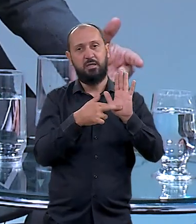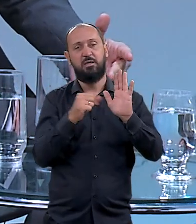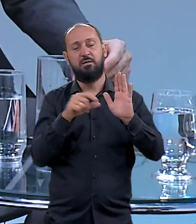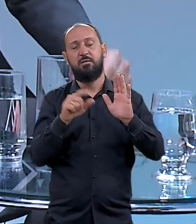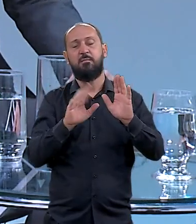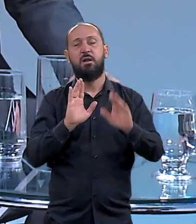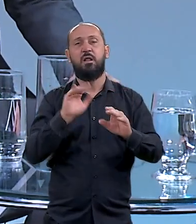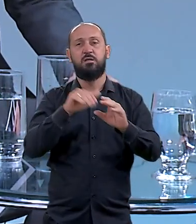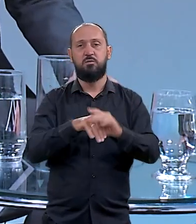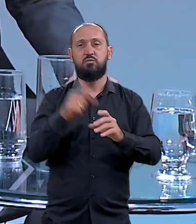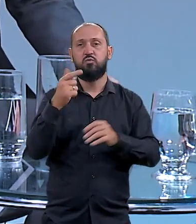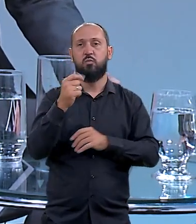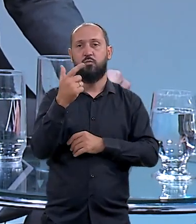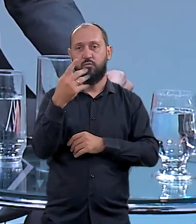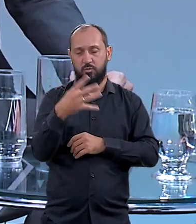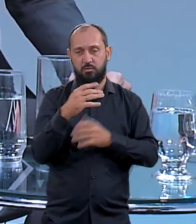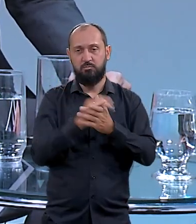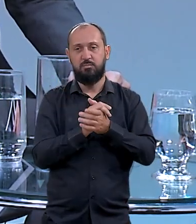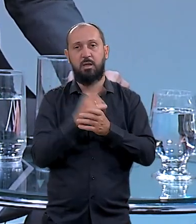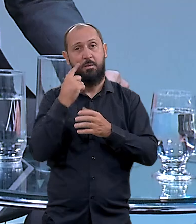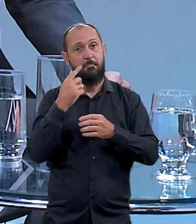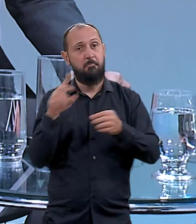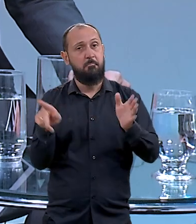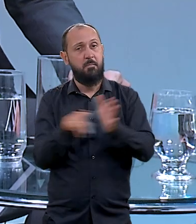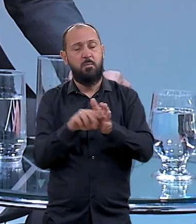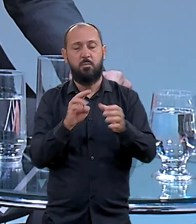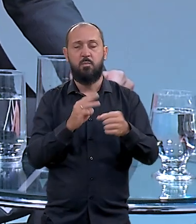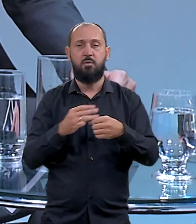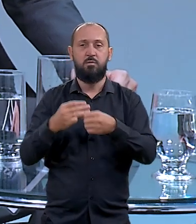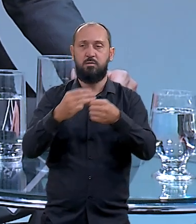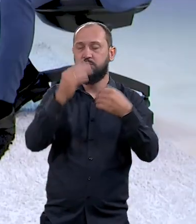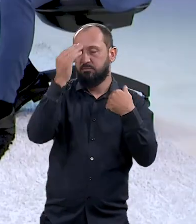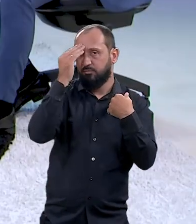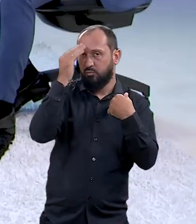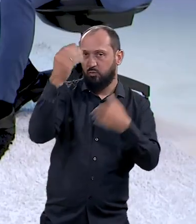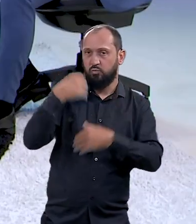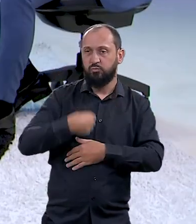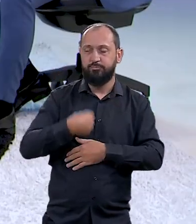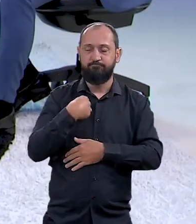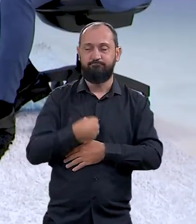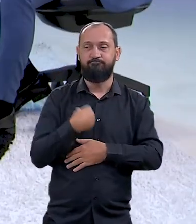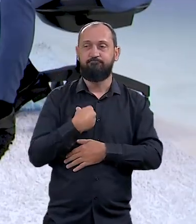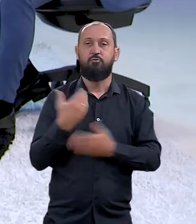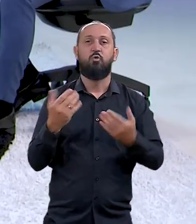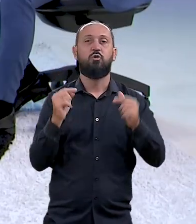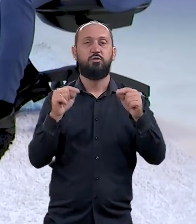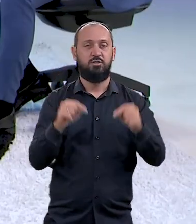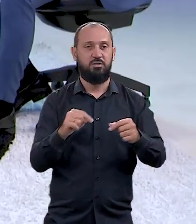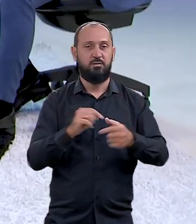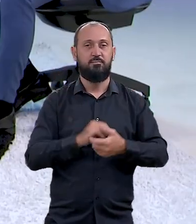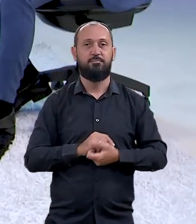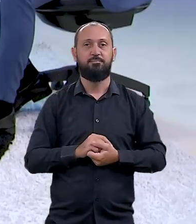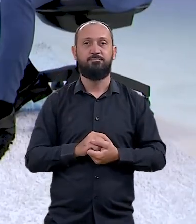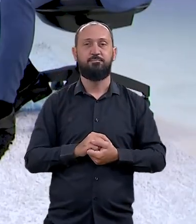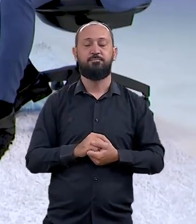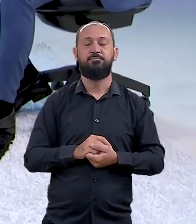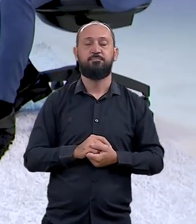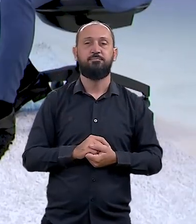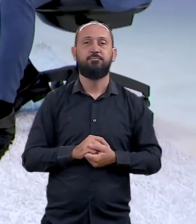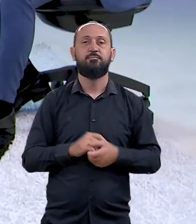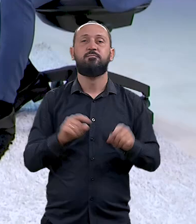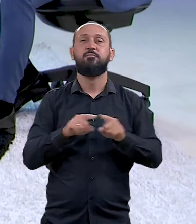eleições municipais. A gente agradece muito a sua participação aqui hoje, doutor, e também, caso você queira deixar